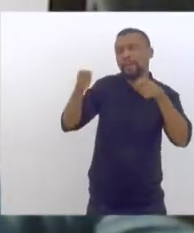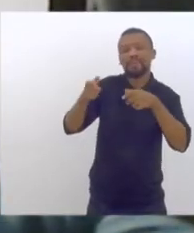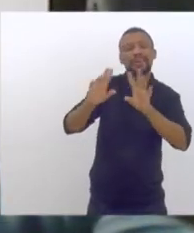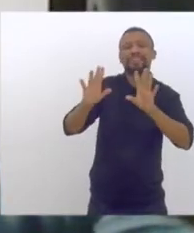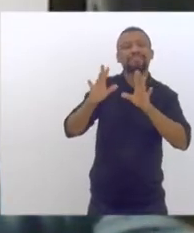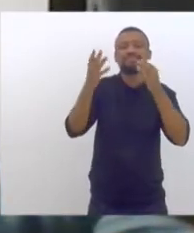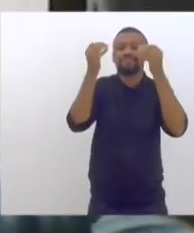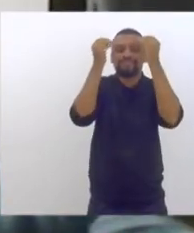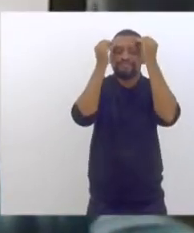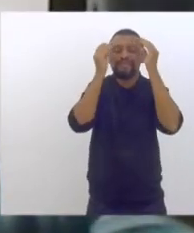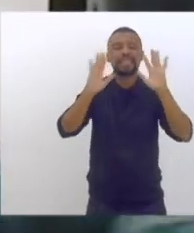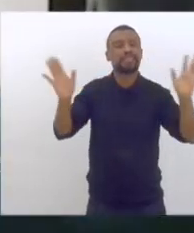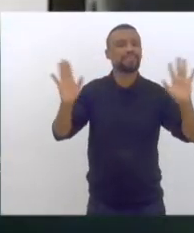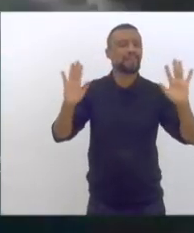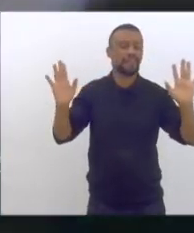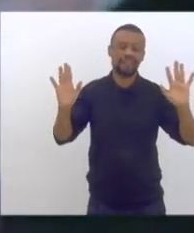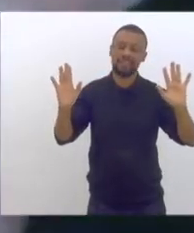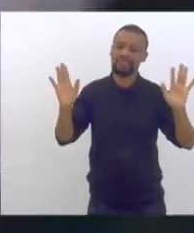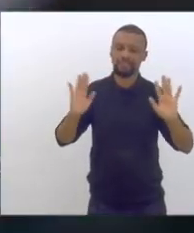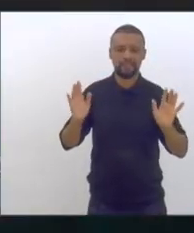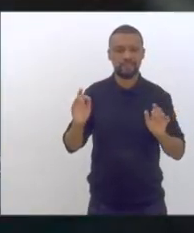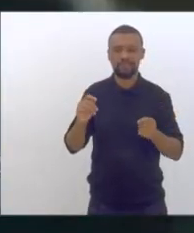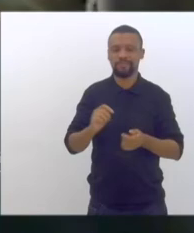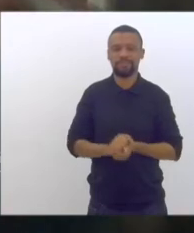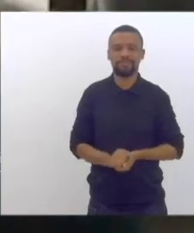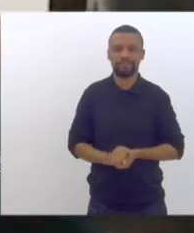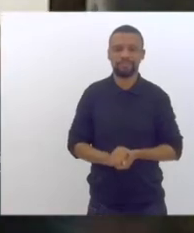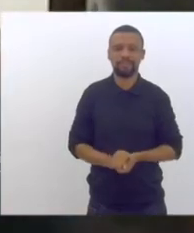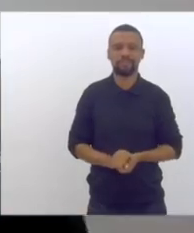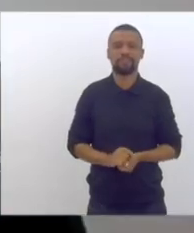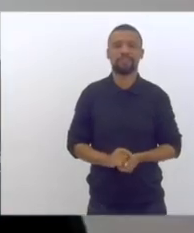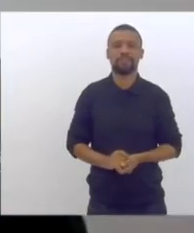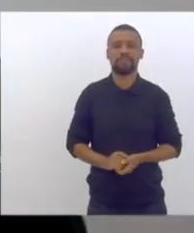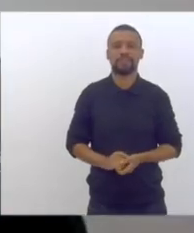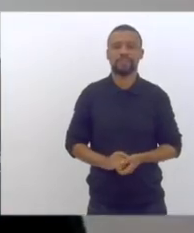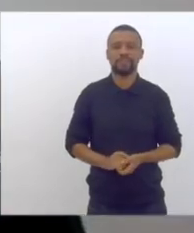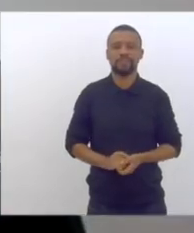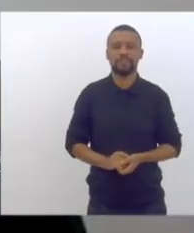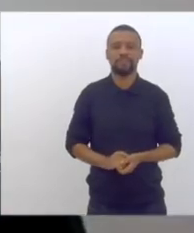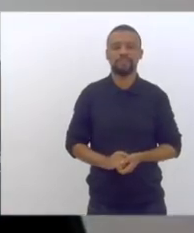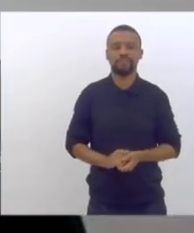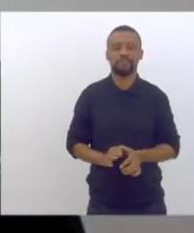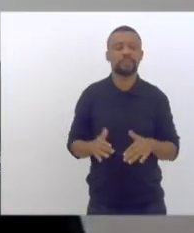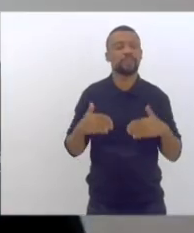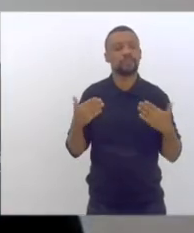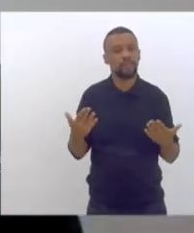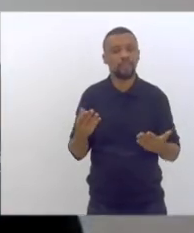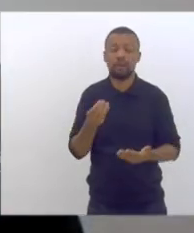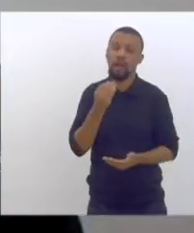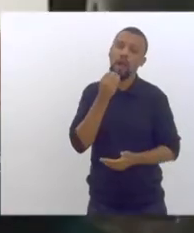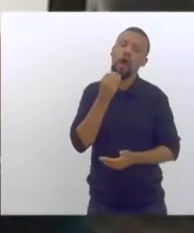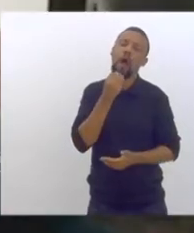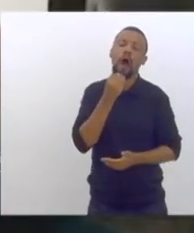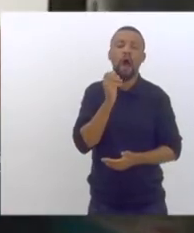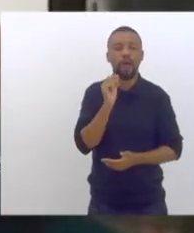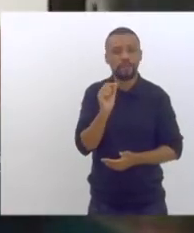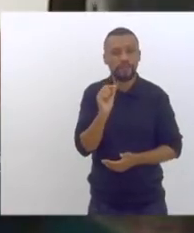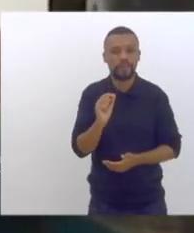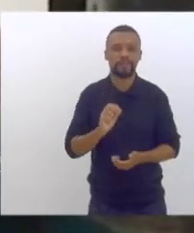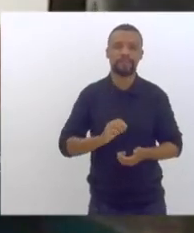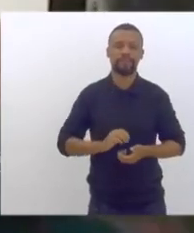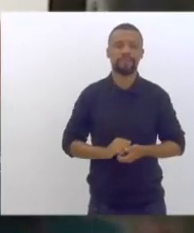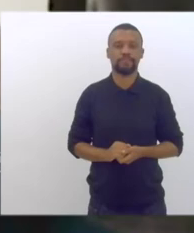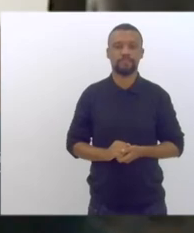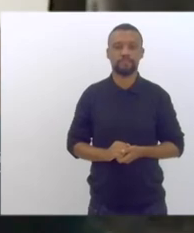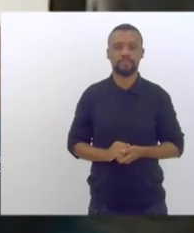bacellar de se falar não no segundo verso vocês conter É claro que o nosso